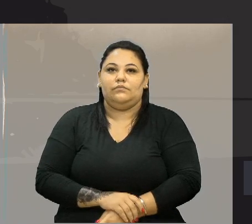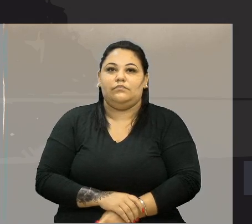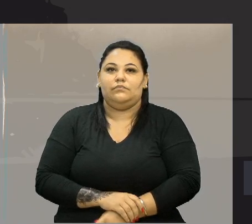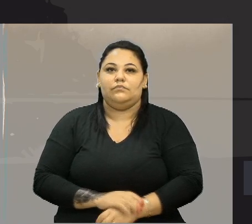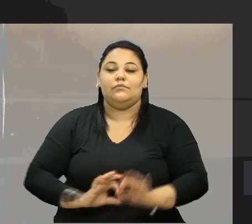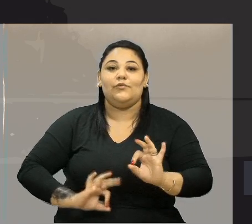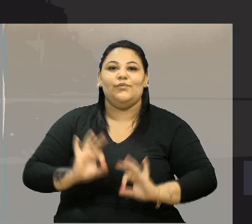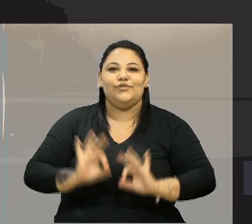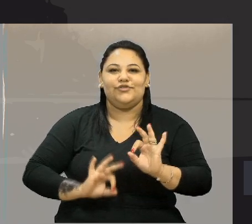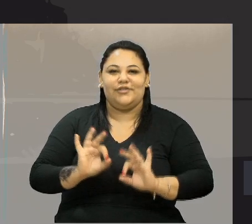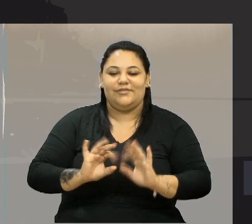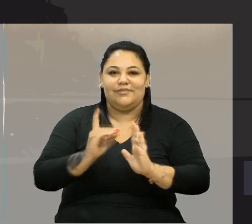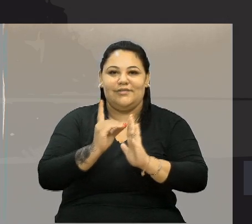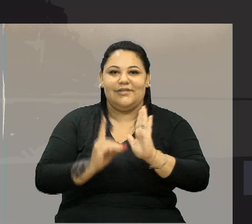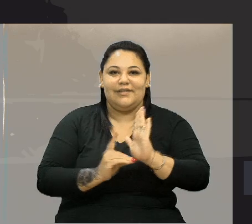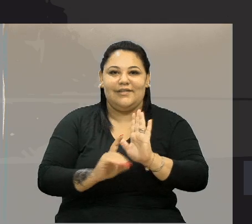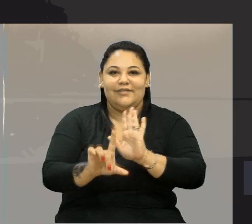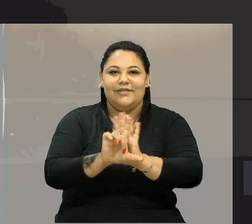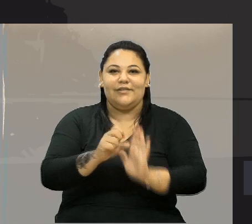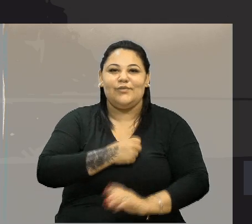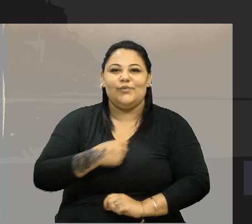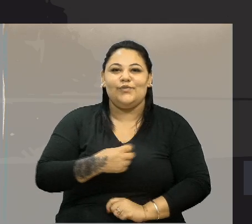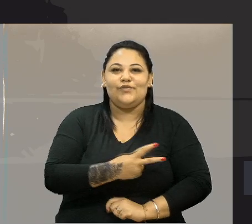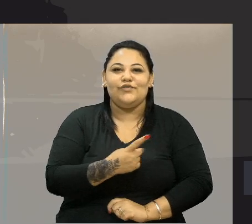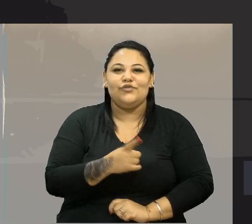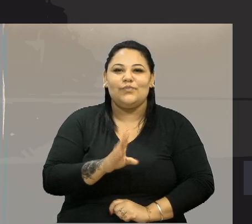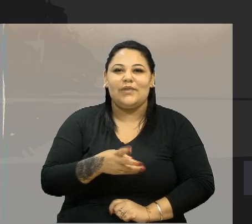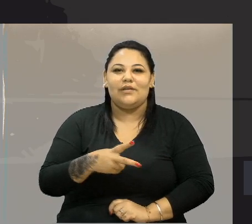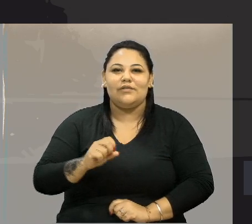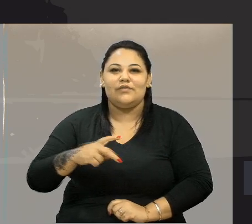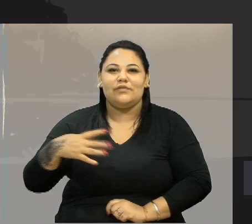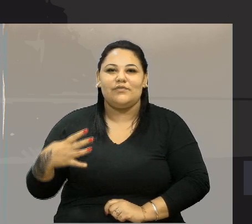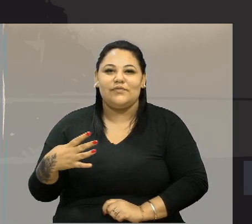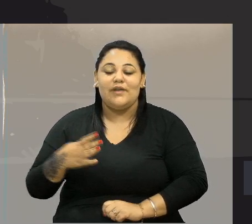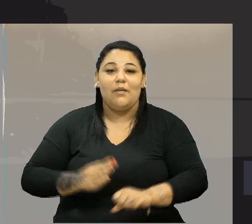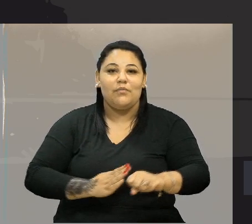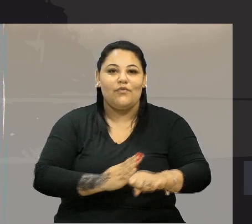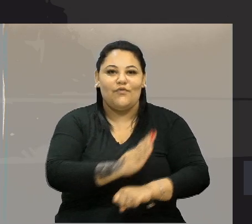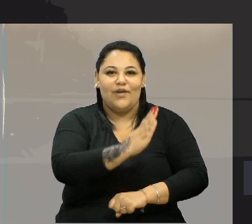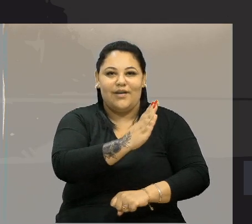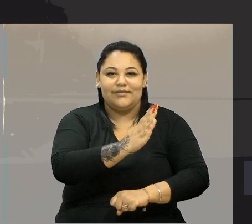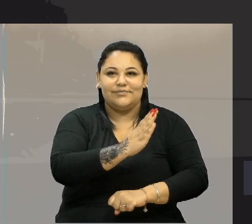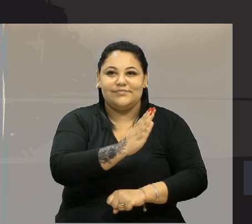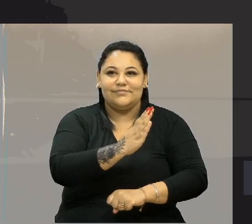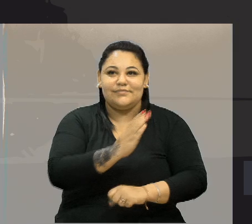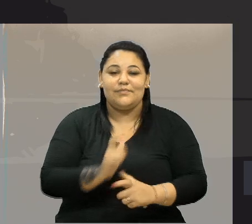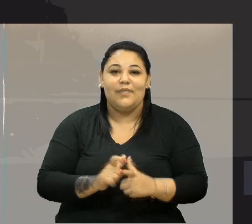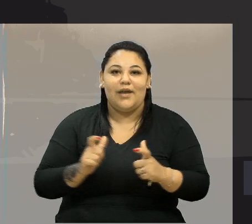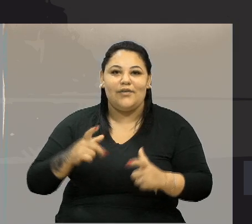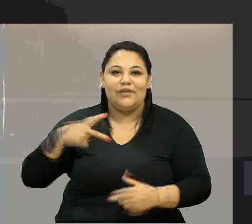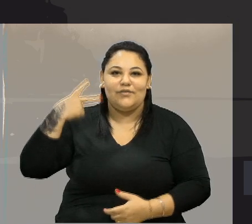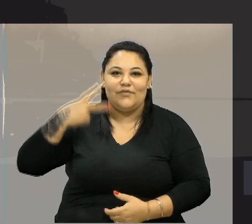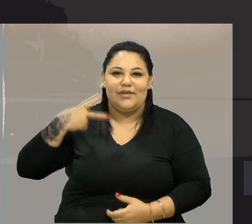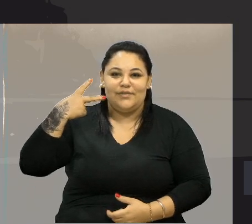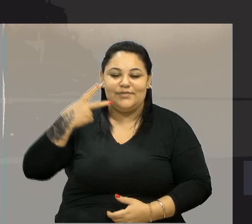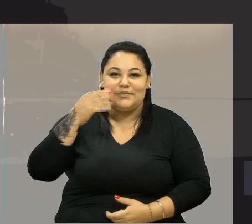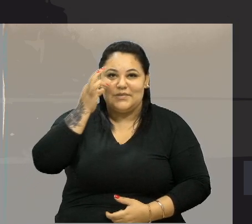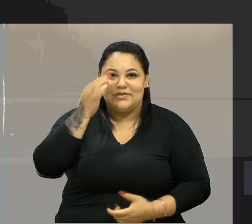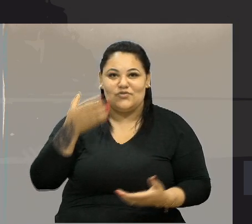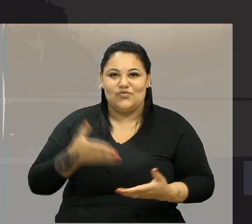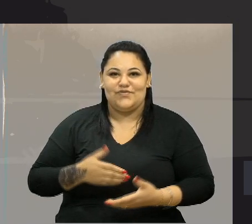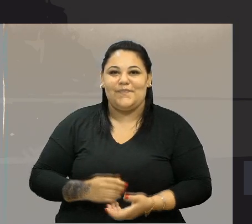O projeto de decreto legislativo número 21/2024 foi aprovado por unanimidade das vereadoras e